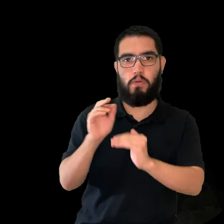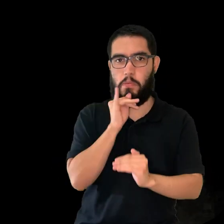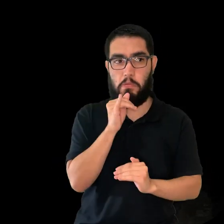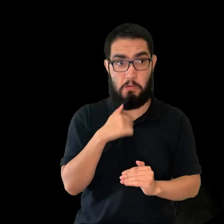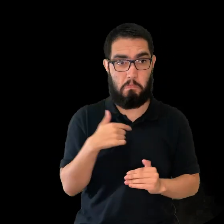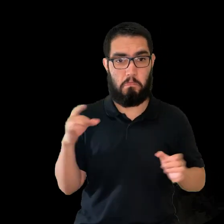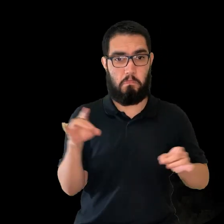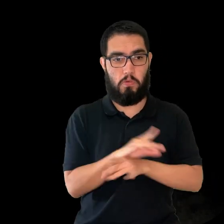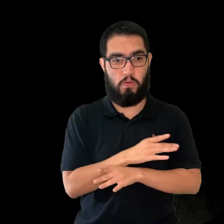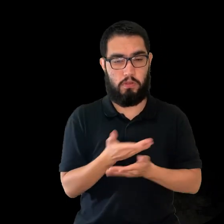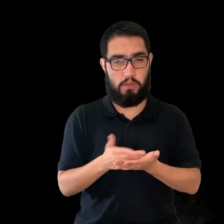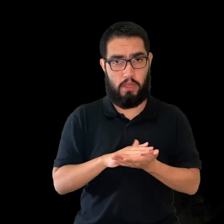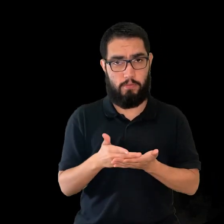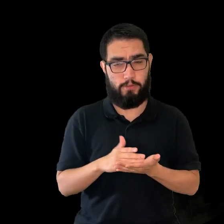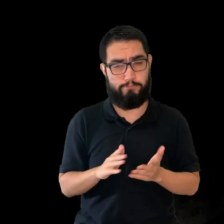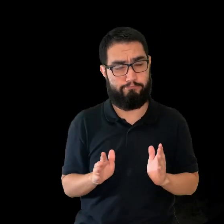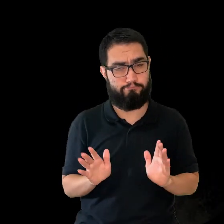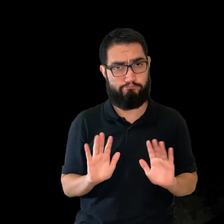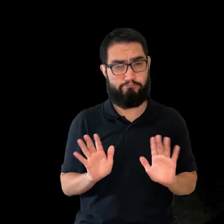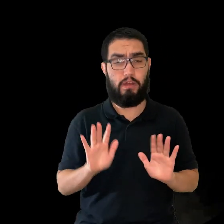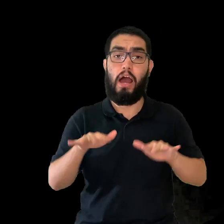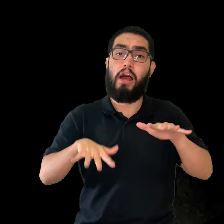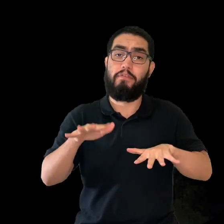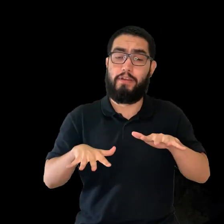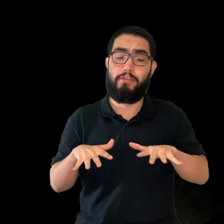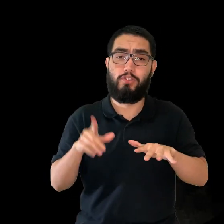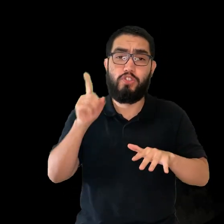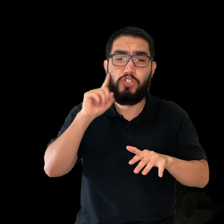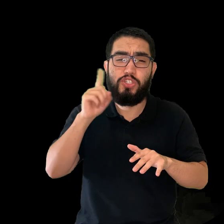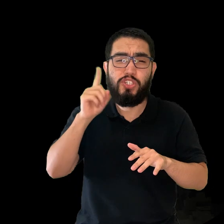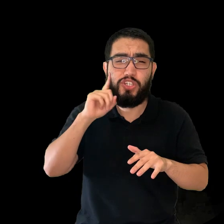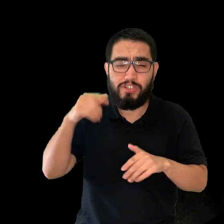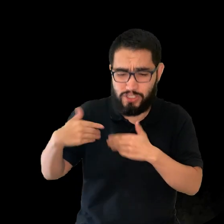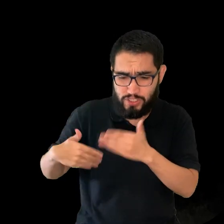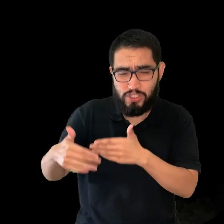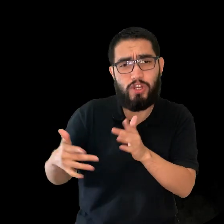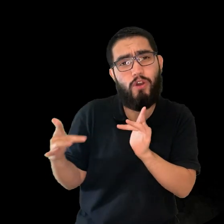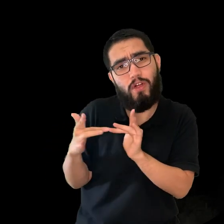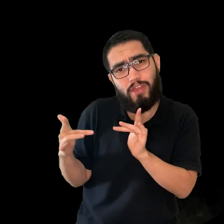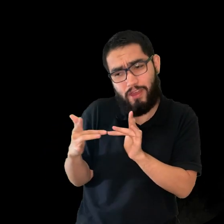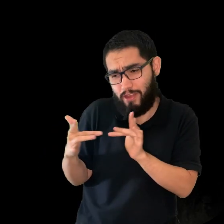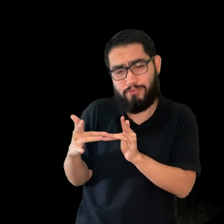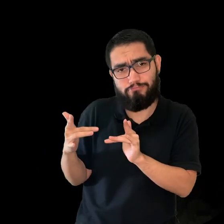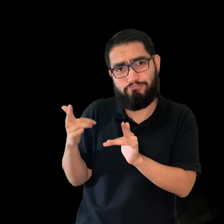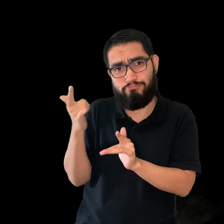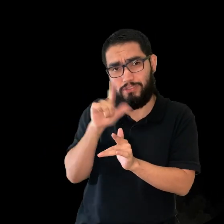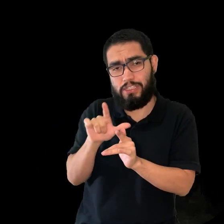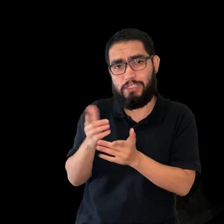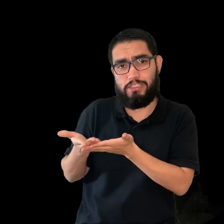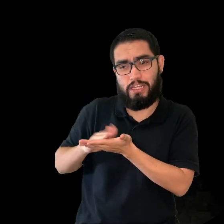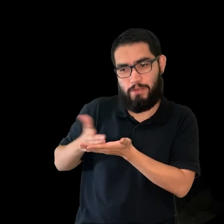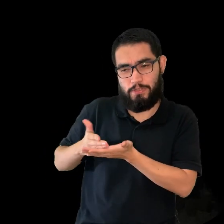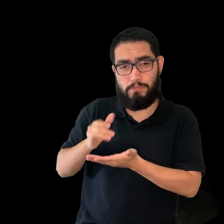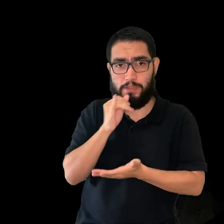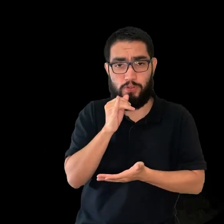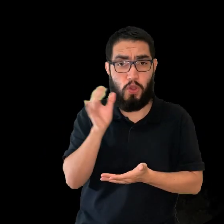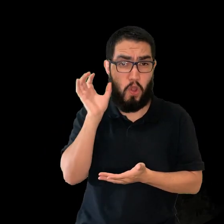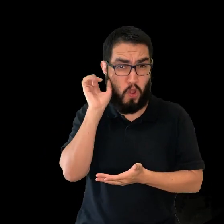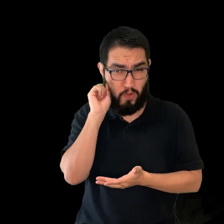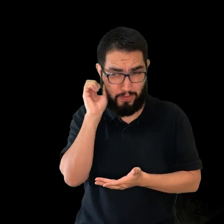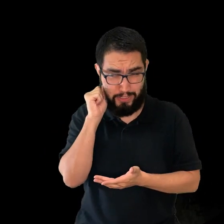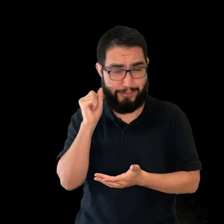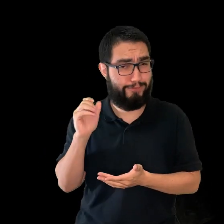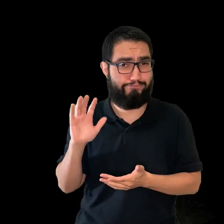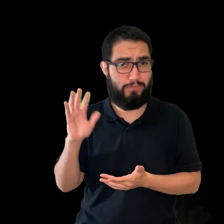fazer se sentir pronto para ser um intérprete. Muitas vezes é a situação corriqueira mesmo do dia a dia, coisas que nós passamos, nós